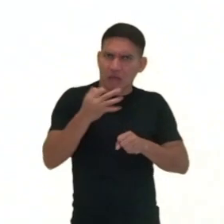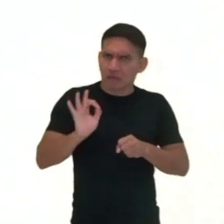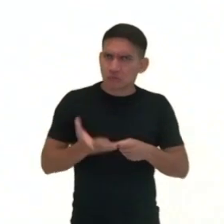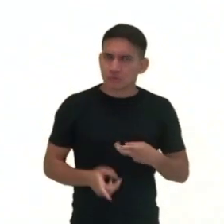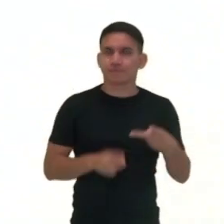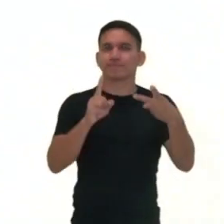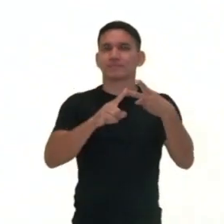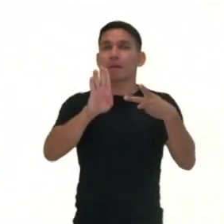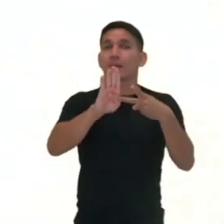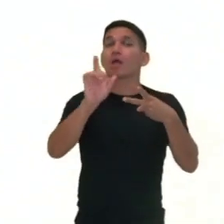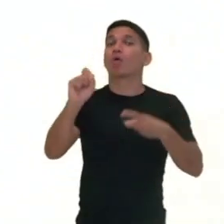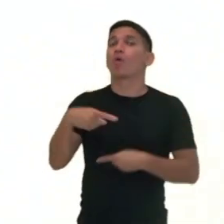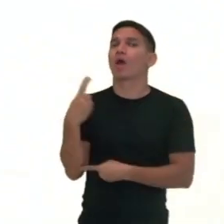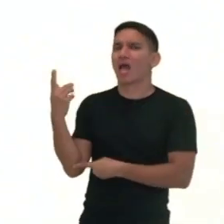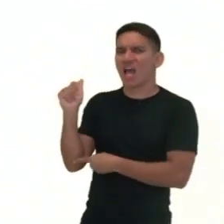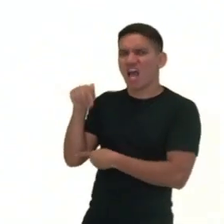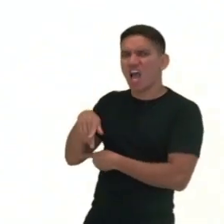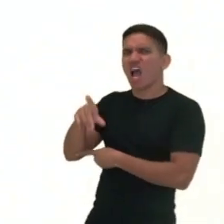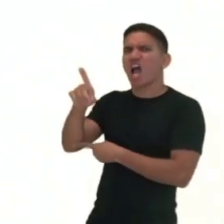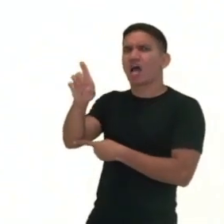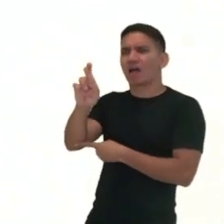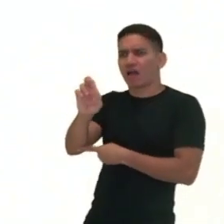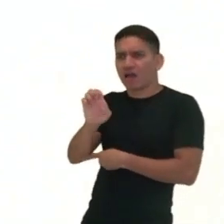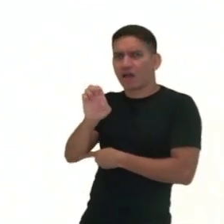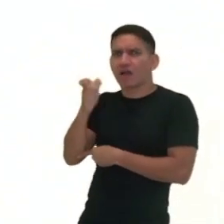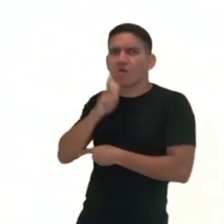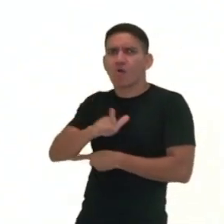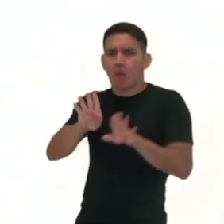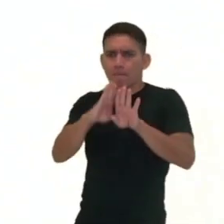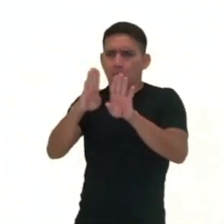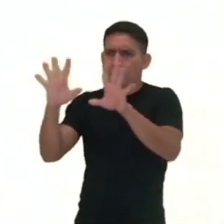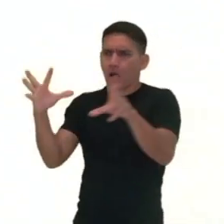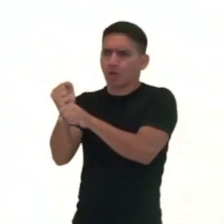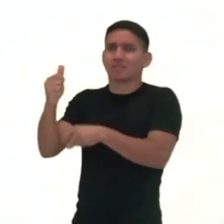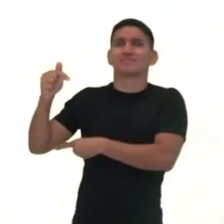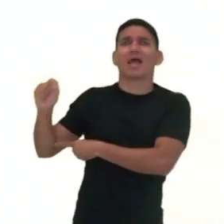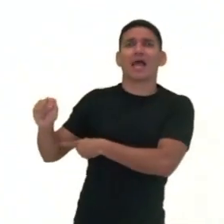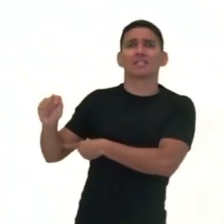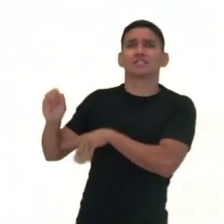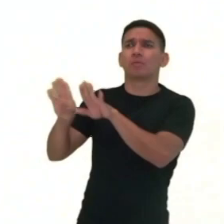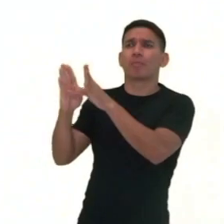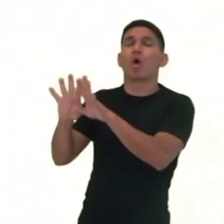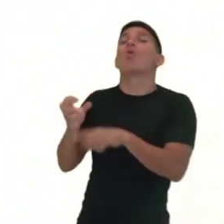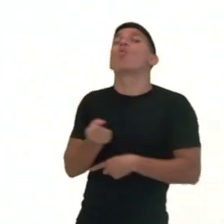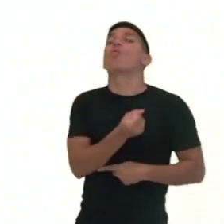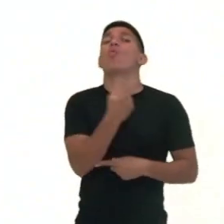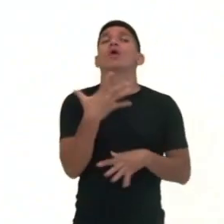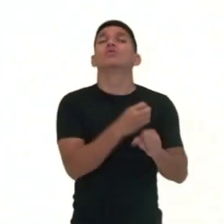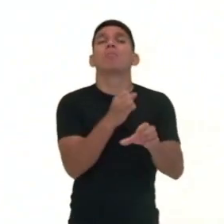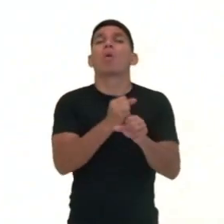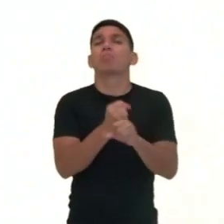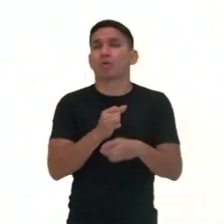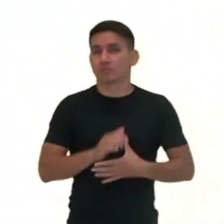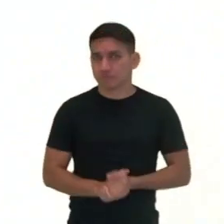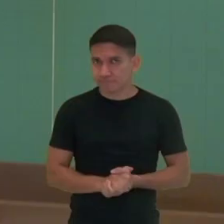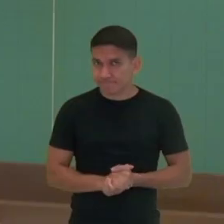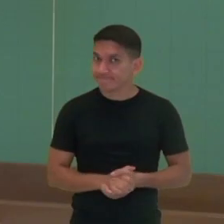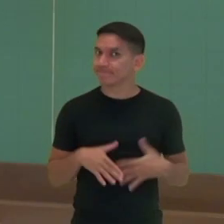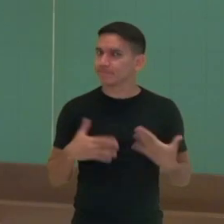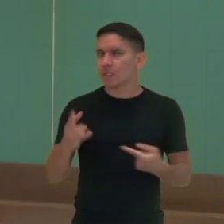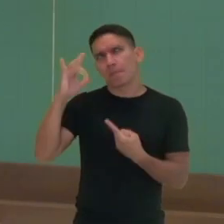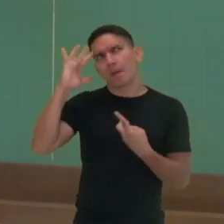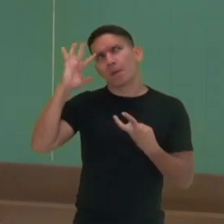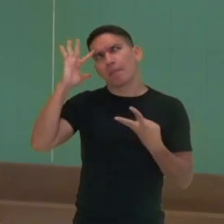B. André conseguiu abrir 7 portas. Quantos pontos ele totalizou? Vamos pensar um